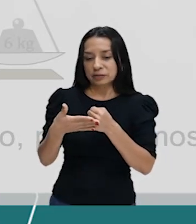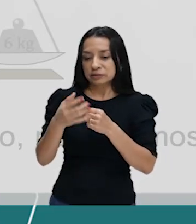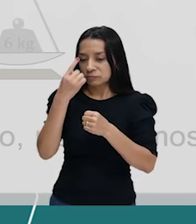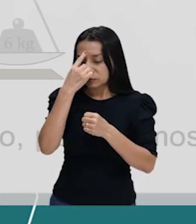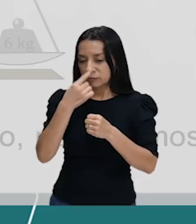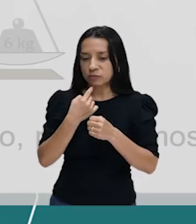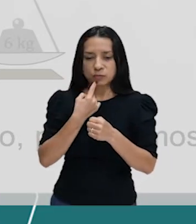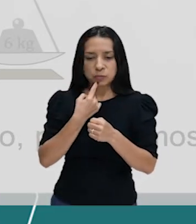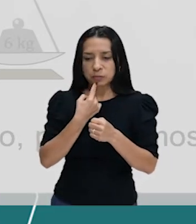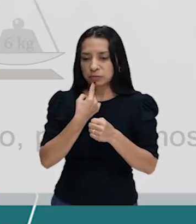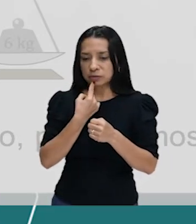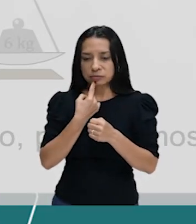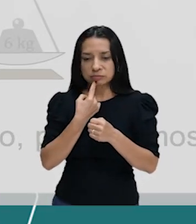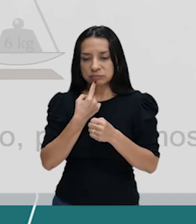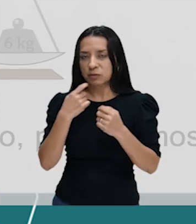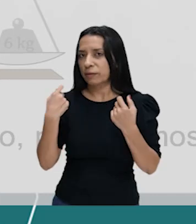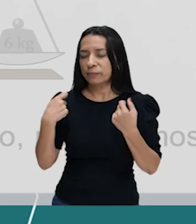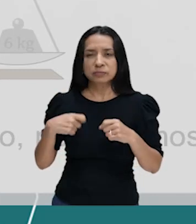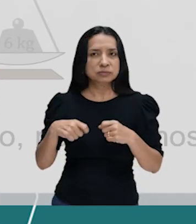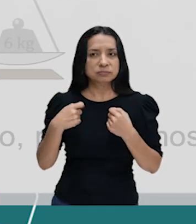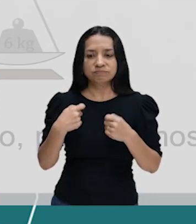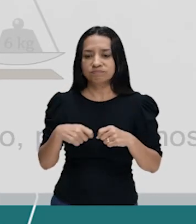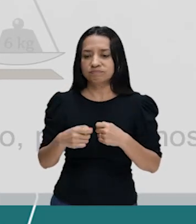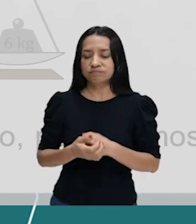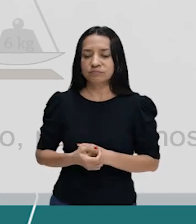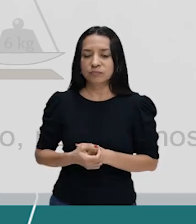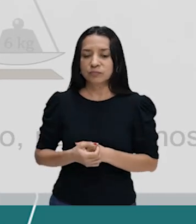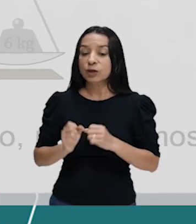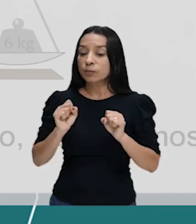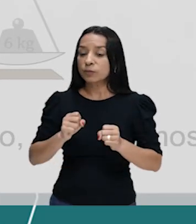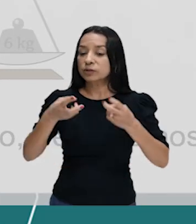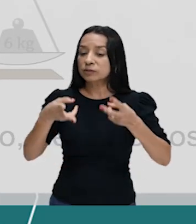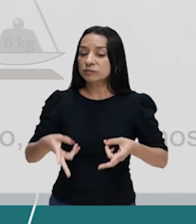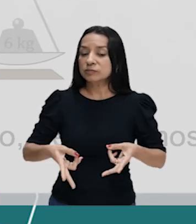nós podemos identificar, né, que